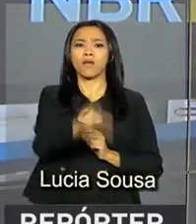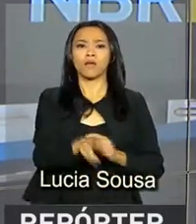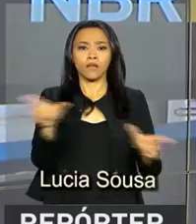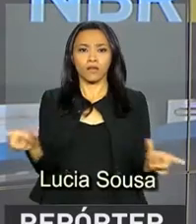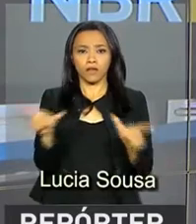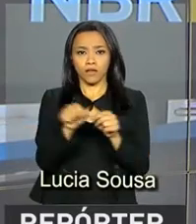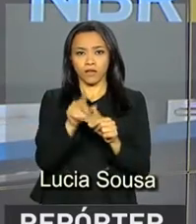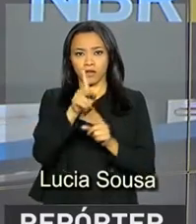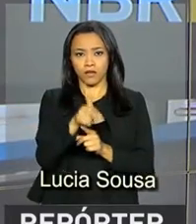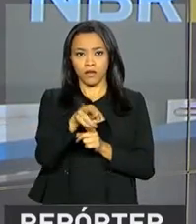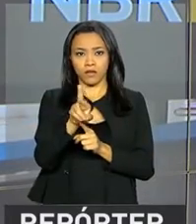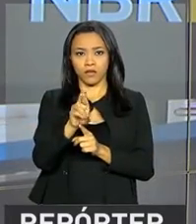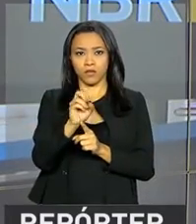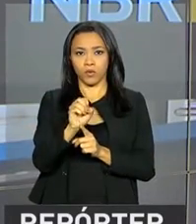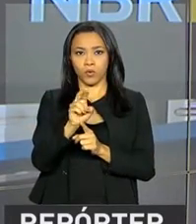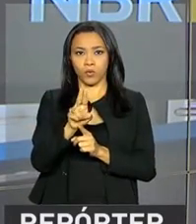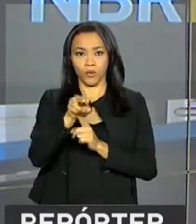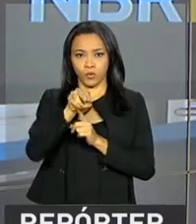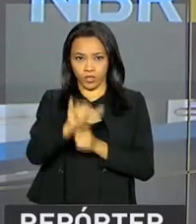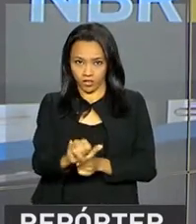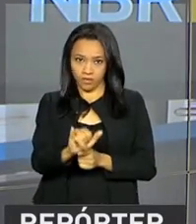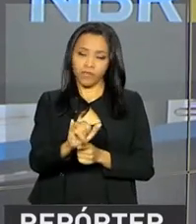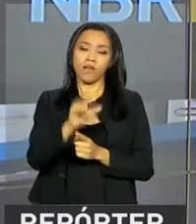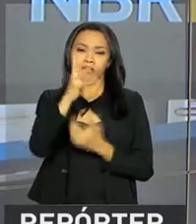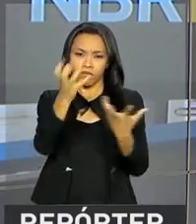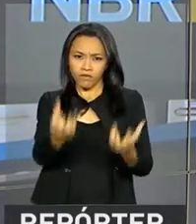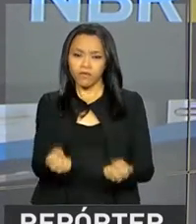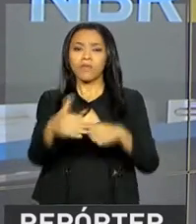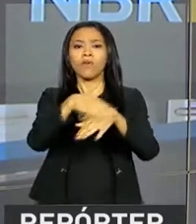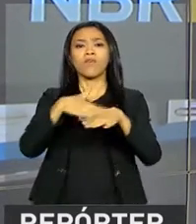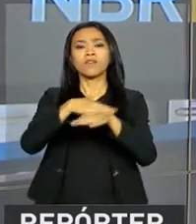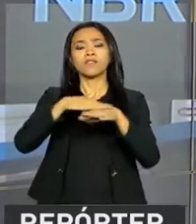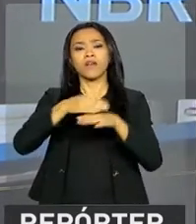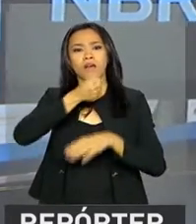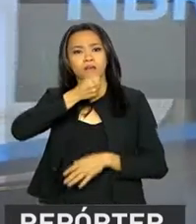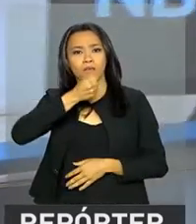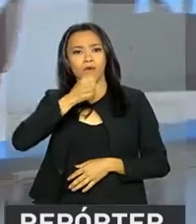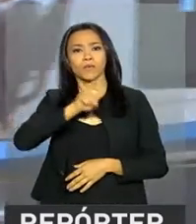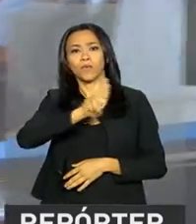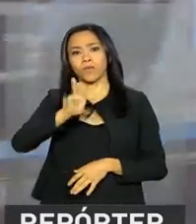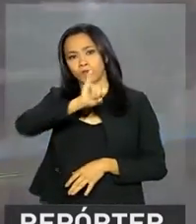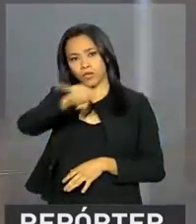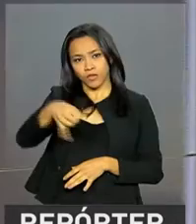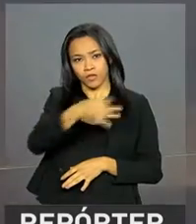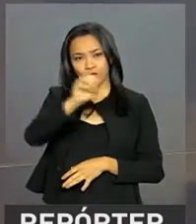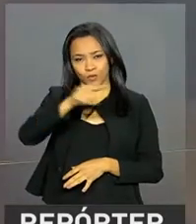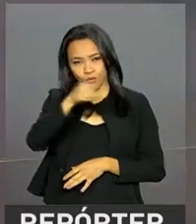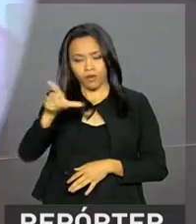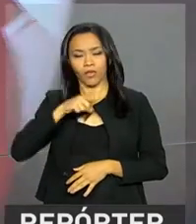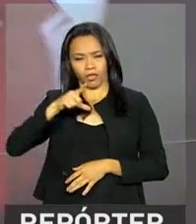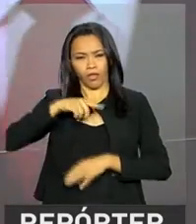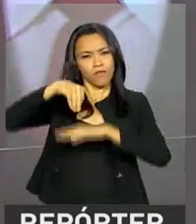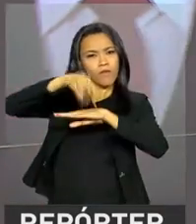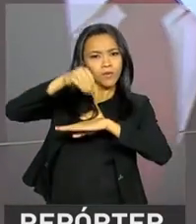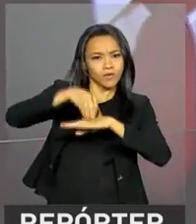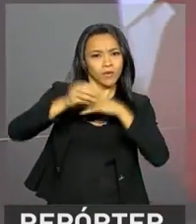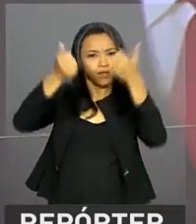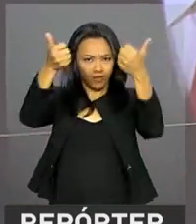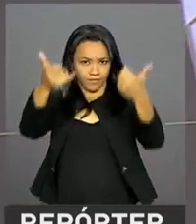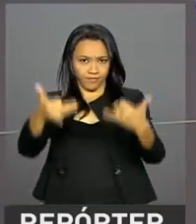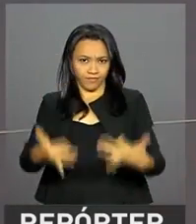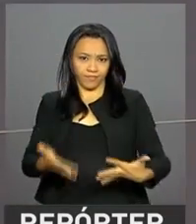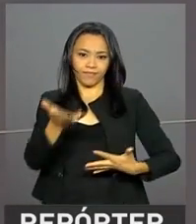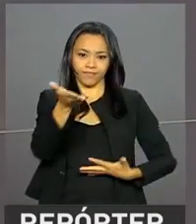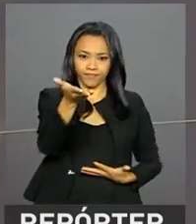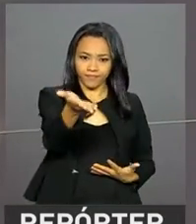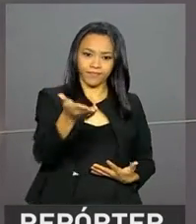programa Universidade para Todos. Vamos então conversar com o repórter João Pedro Neto, que está no Palácio Planalto e tem as informações para a gente